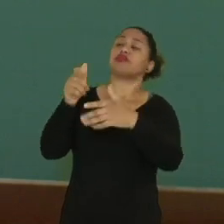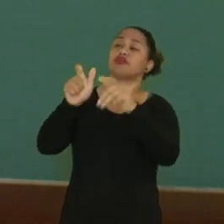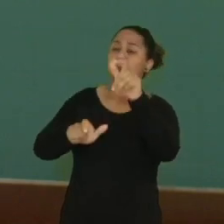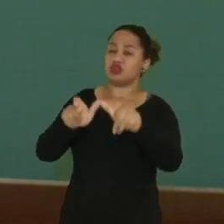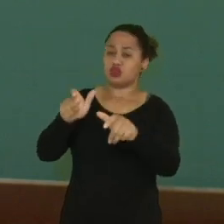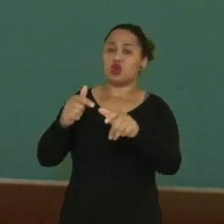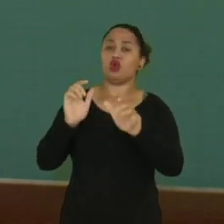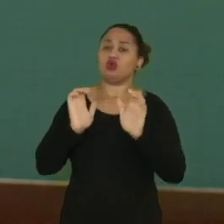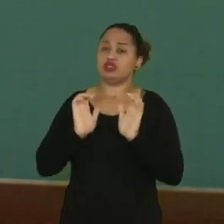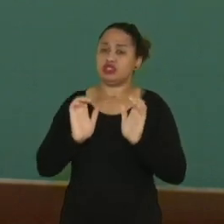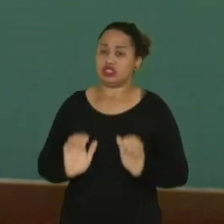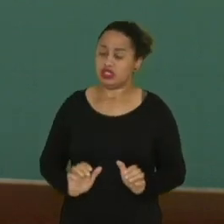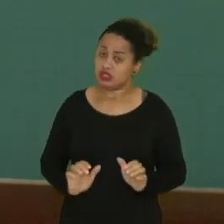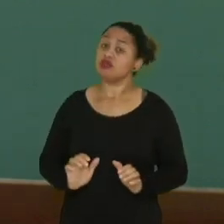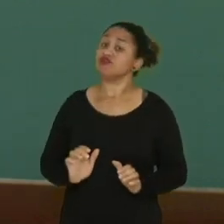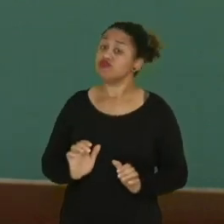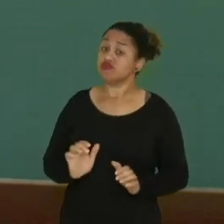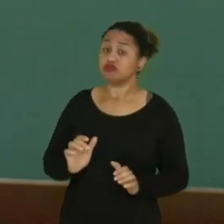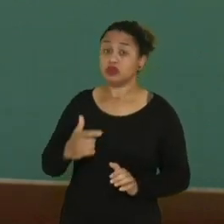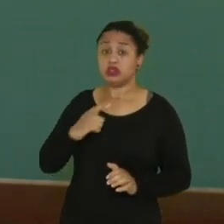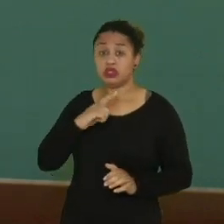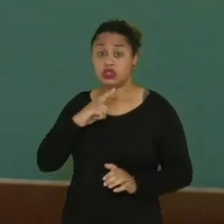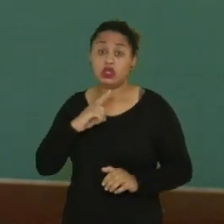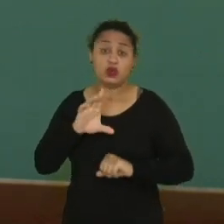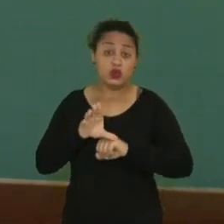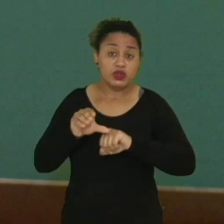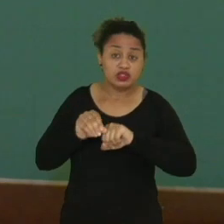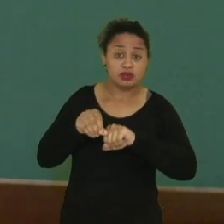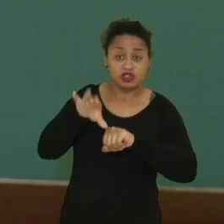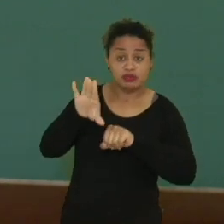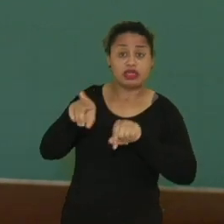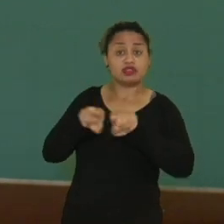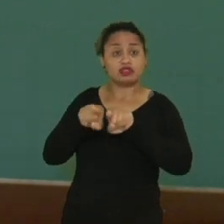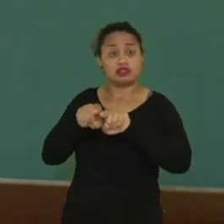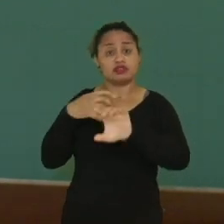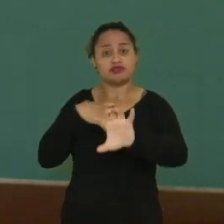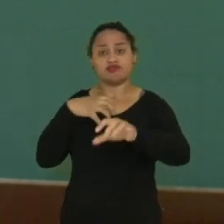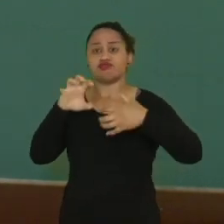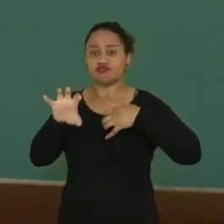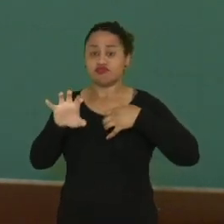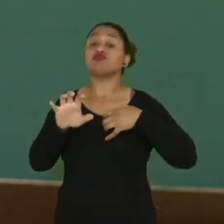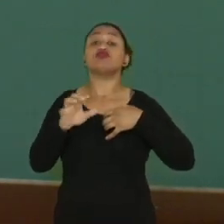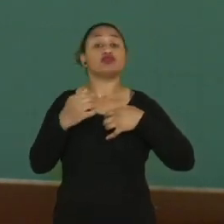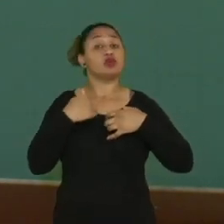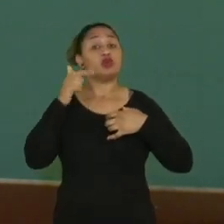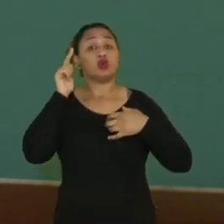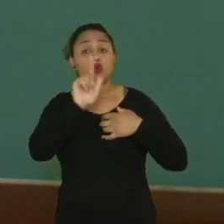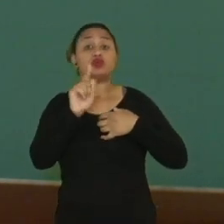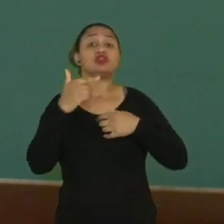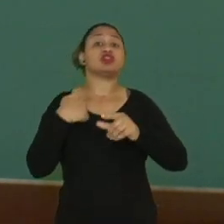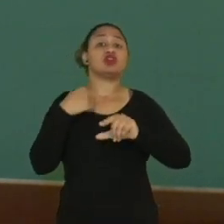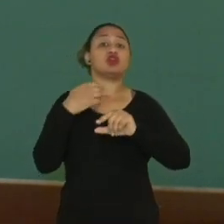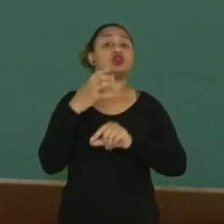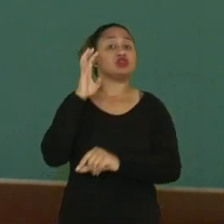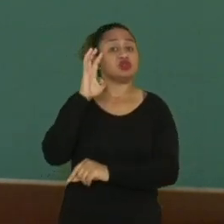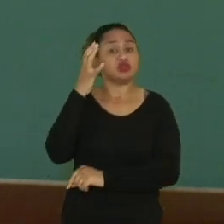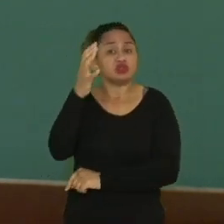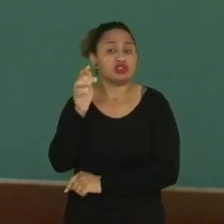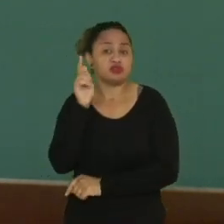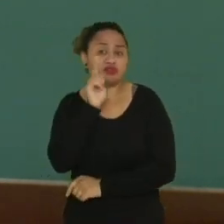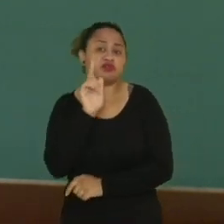cidadãos mais instruídos e empáticos. Então eu cumpri a solução para resolver o